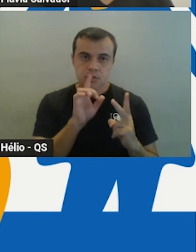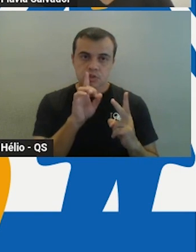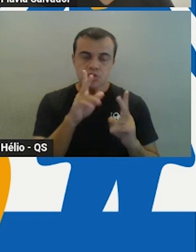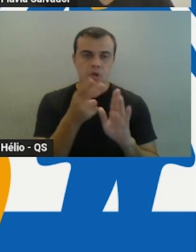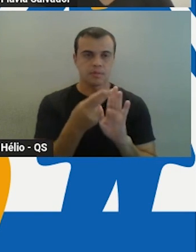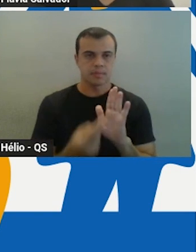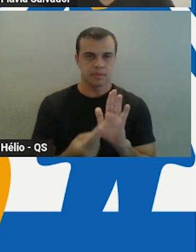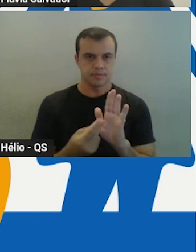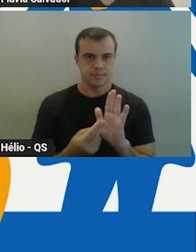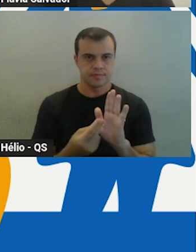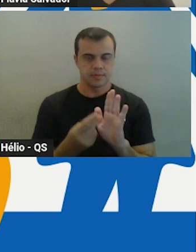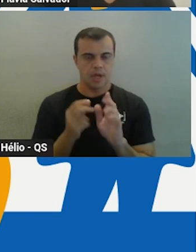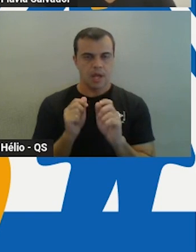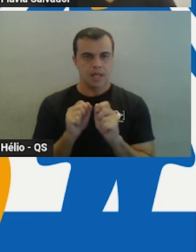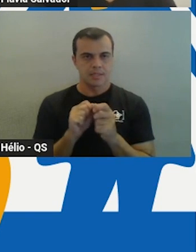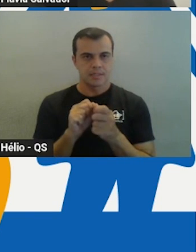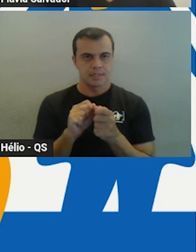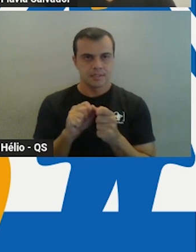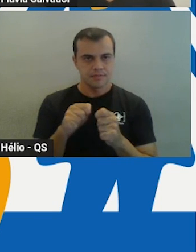apenas imagem e ação.